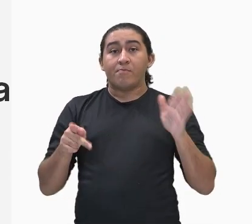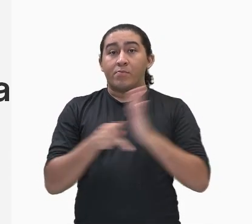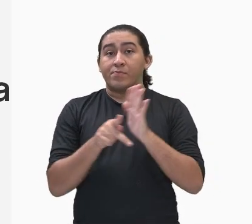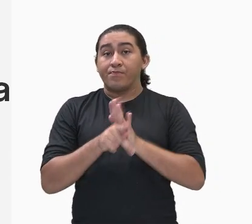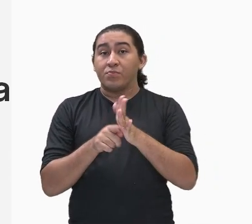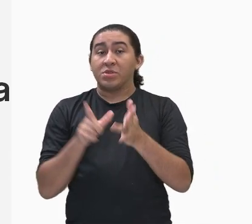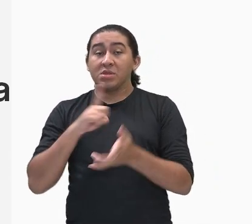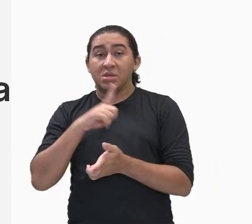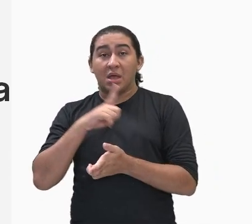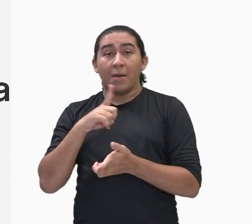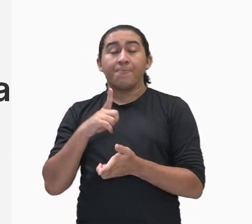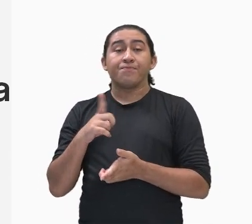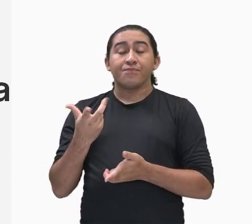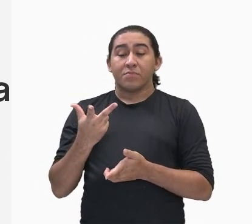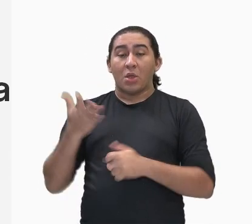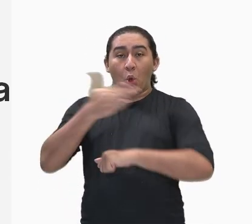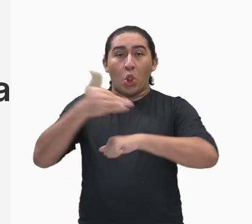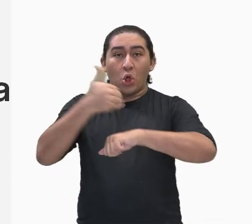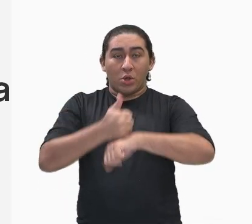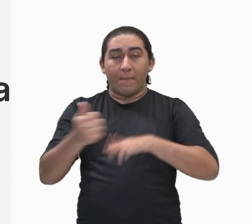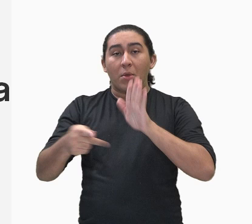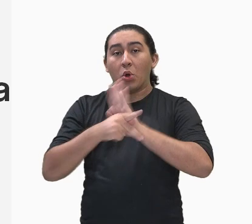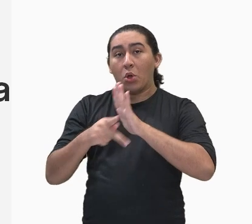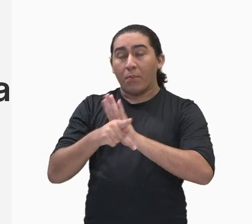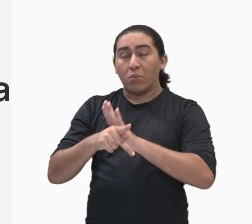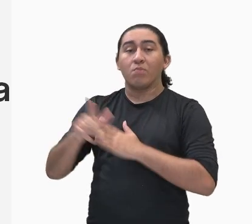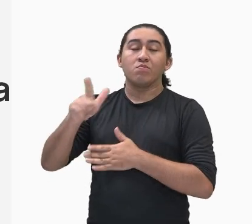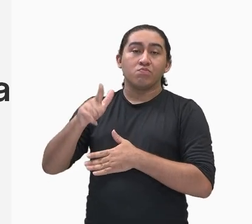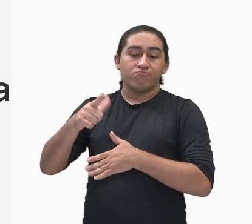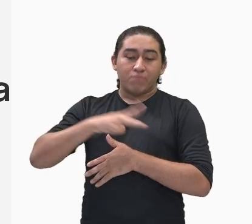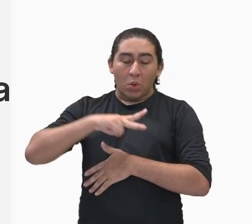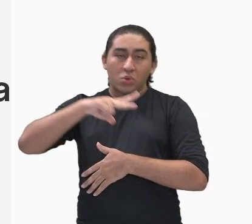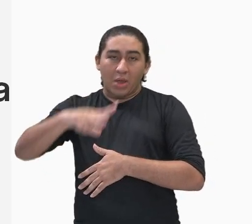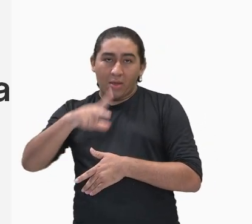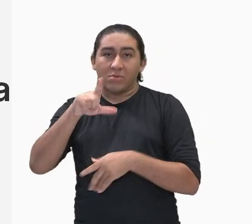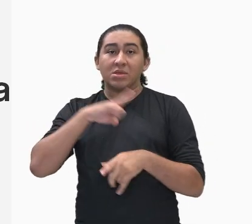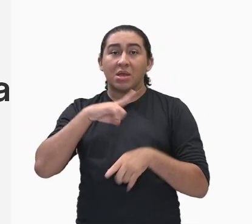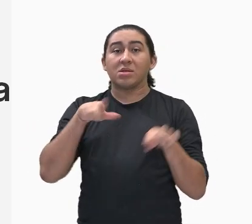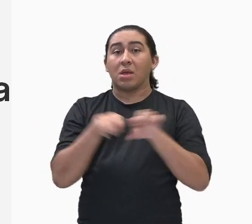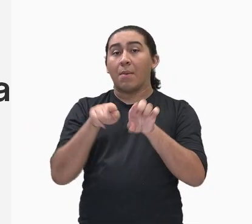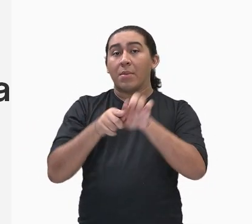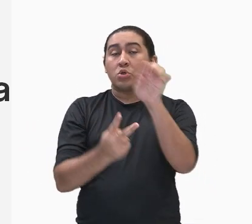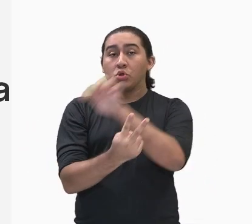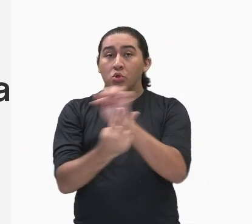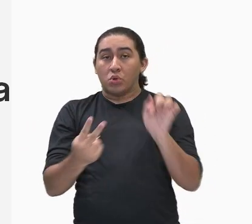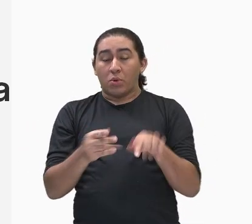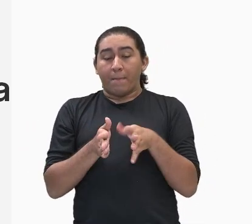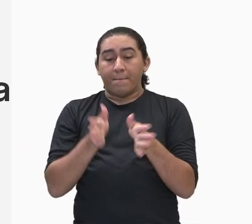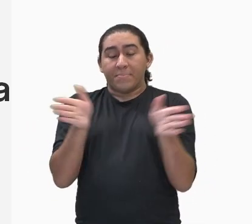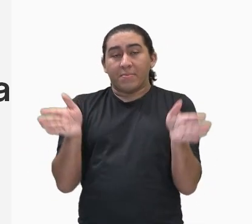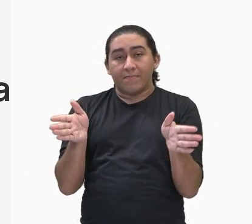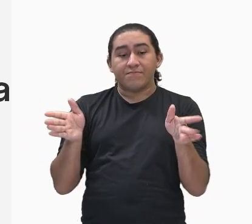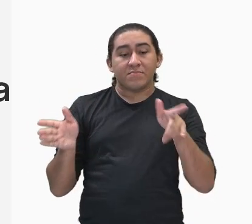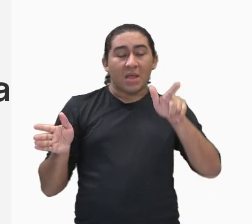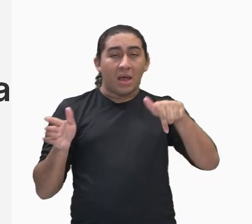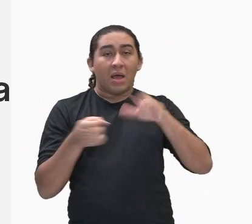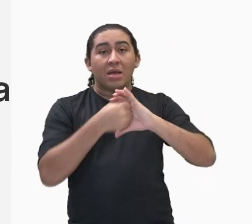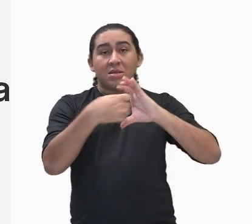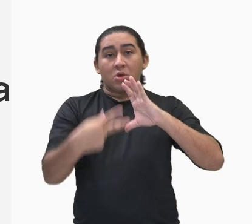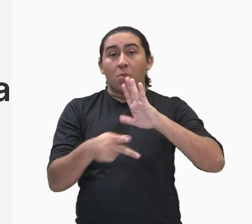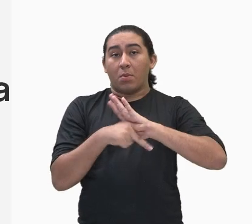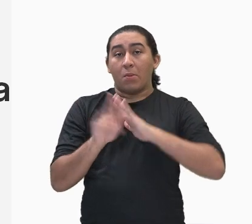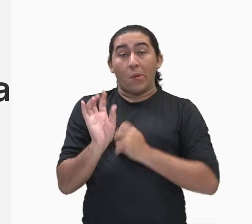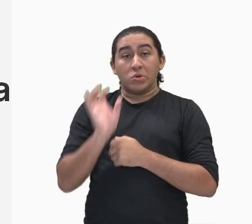sendo colônia de Portugal, né? Dividido em 2 vertentes, uma caracterizada pela ocorrência